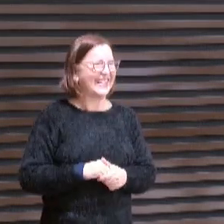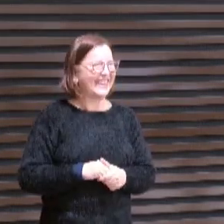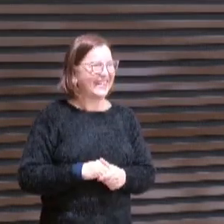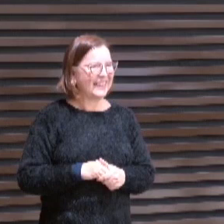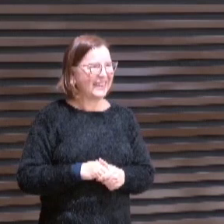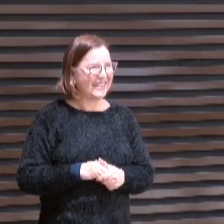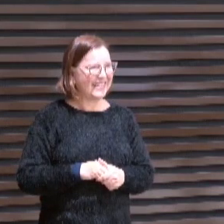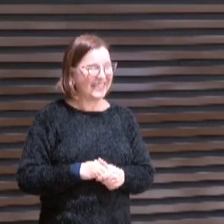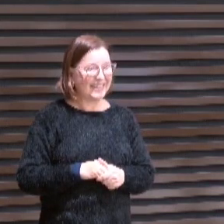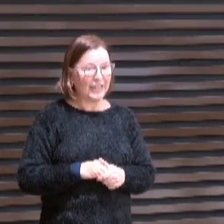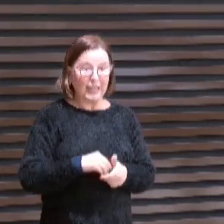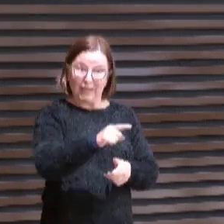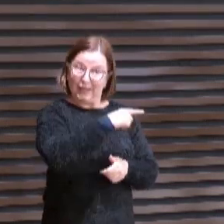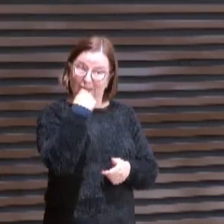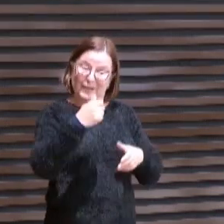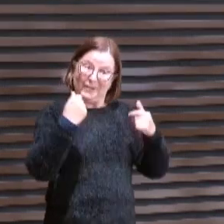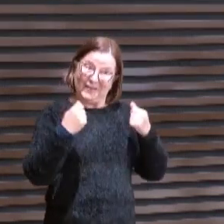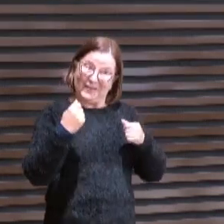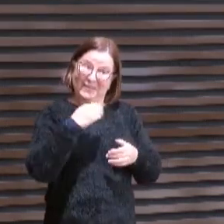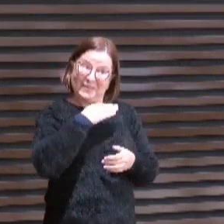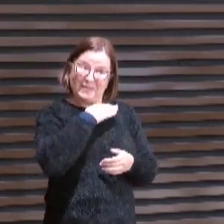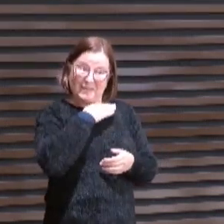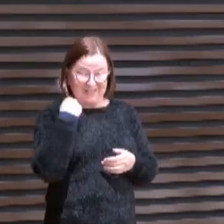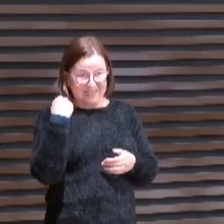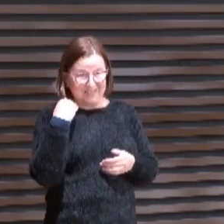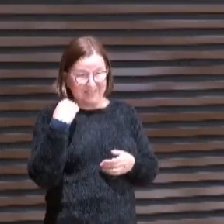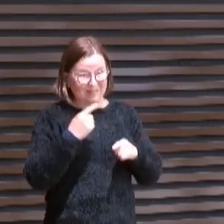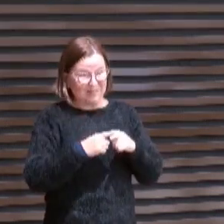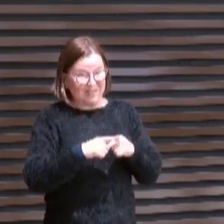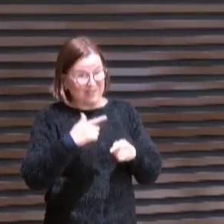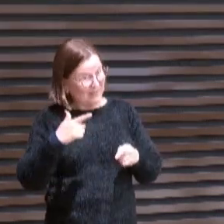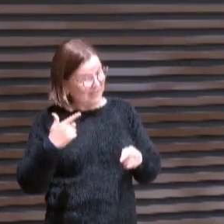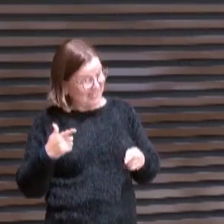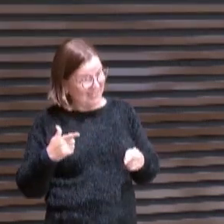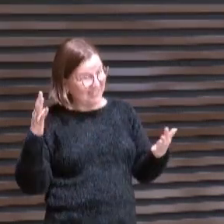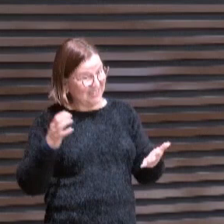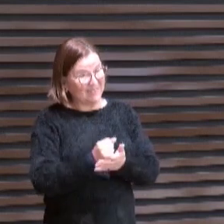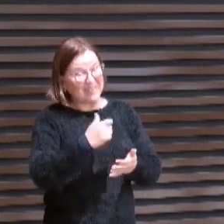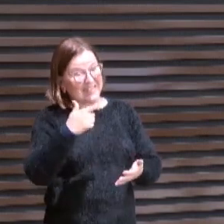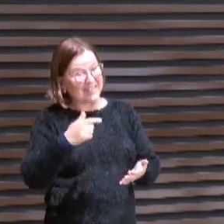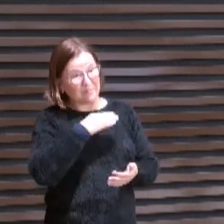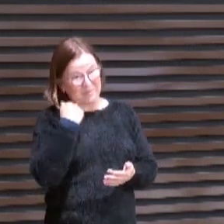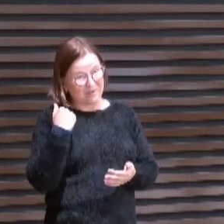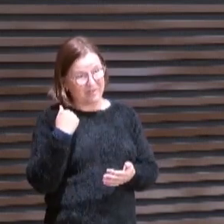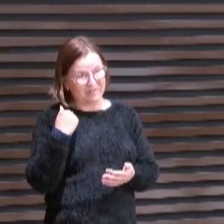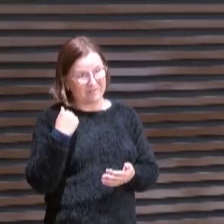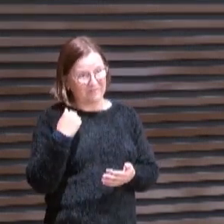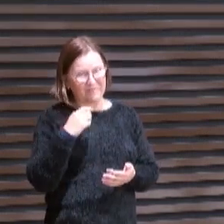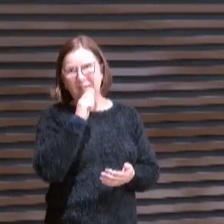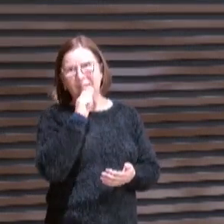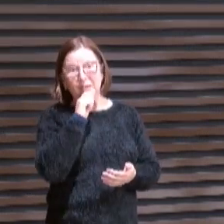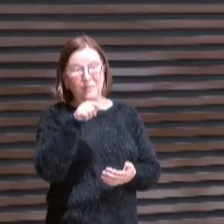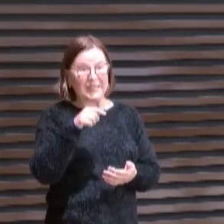E nós precisamos morrer. Porque não tem salvação para o homem sem a morte. Não adianta você aceitar Jesus se